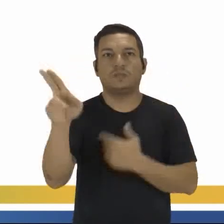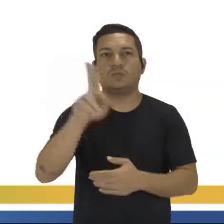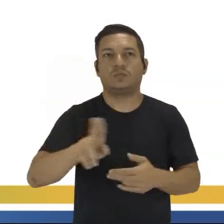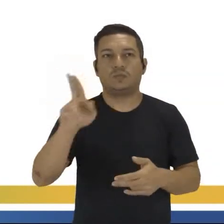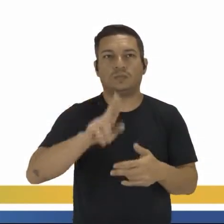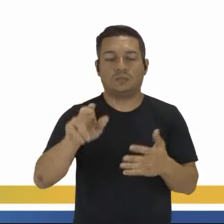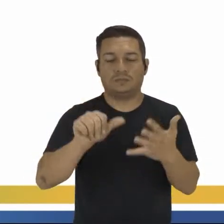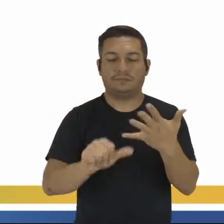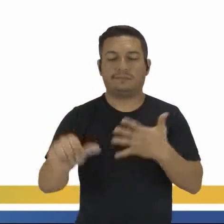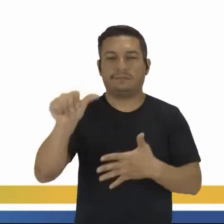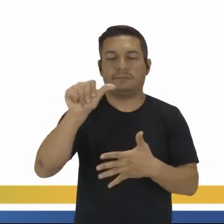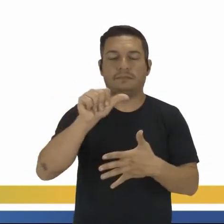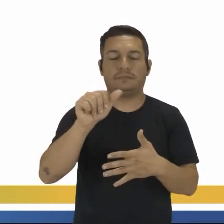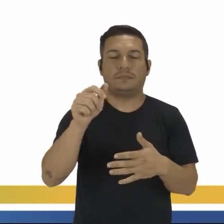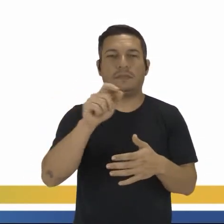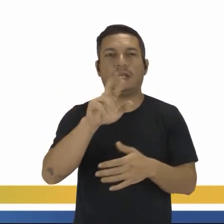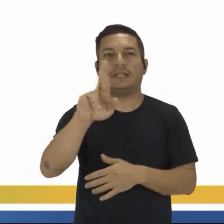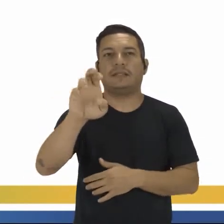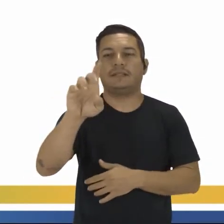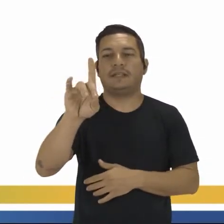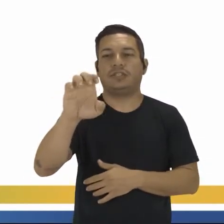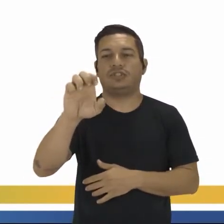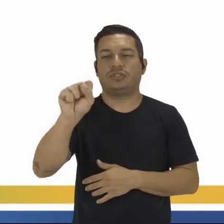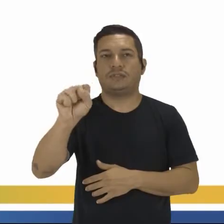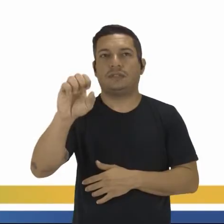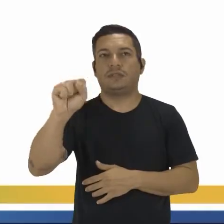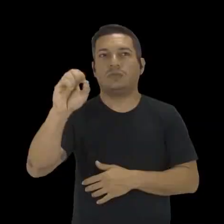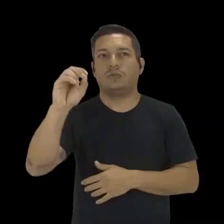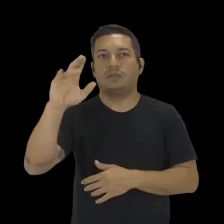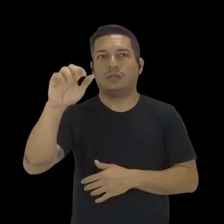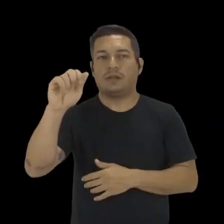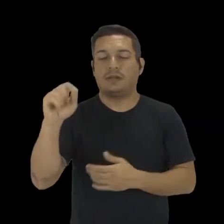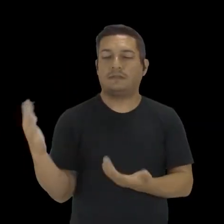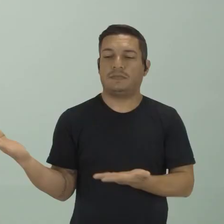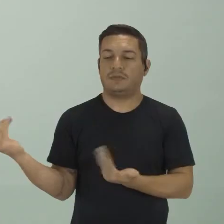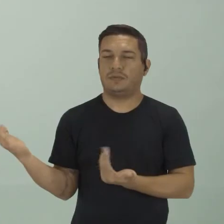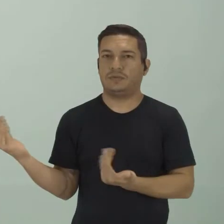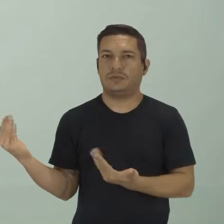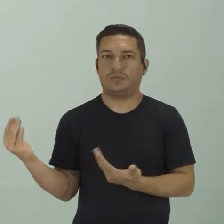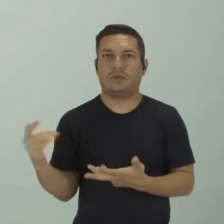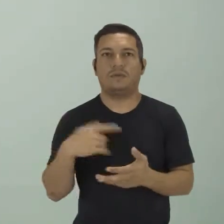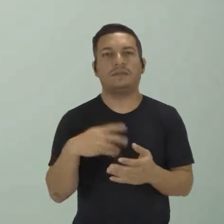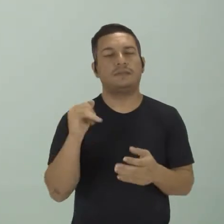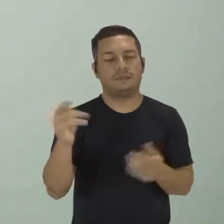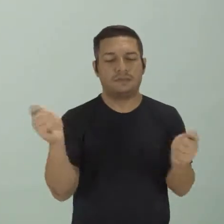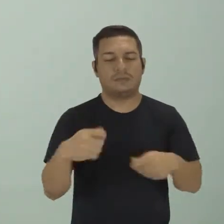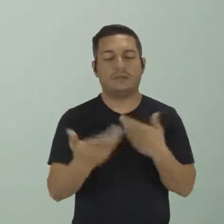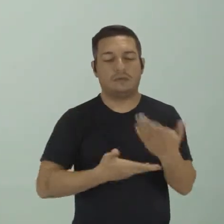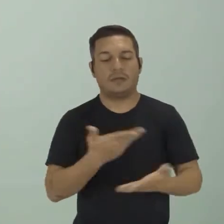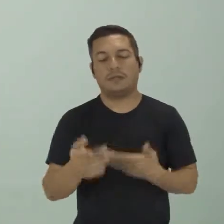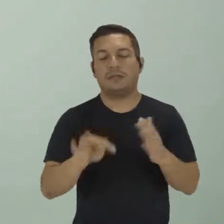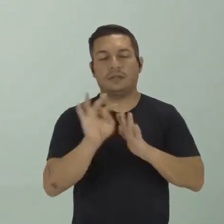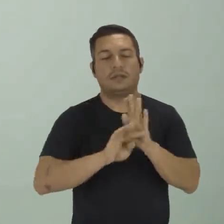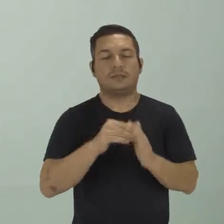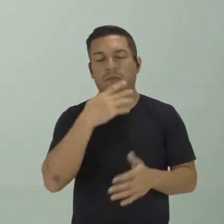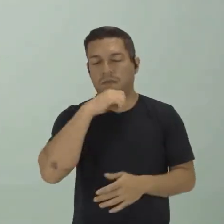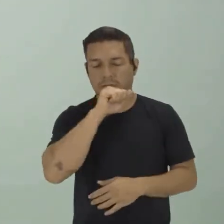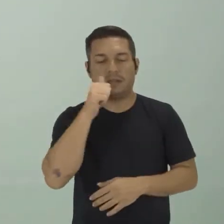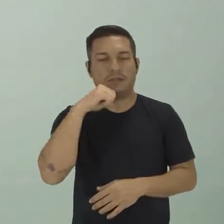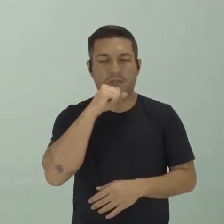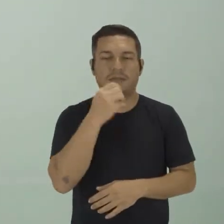das redes sociais pelos jovens. Se possível, compartilhe o seu texto com seus pais, com seus amigos e nas suas